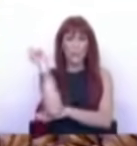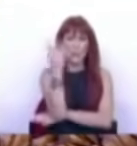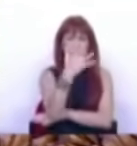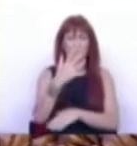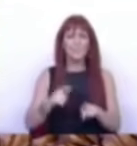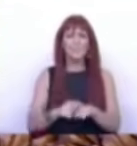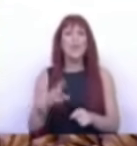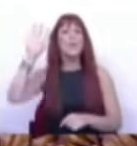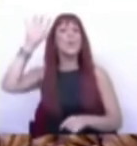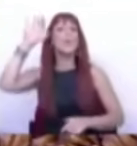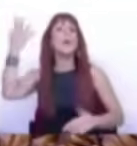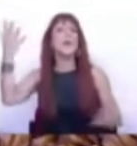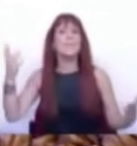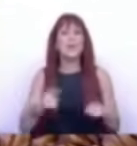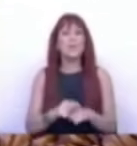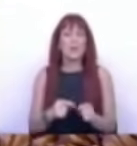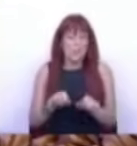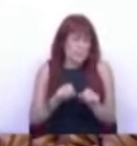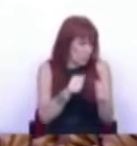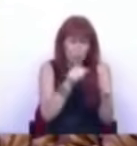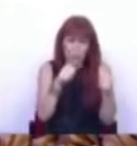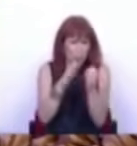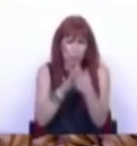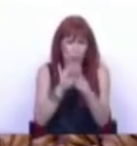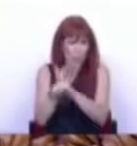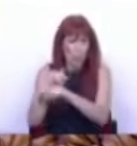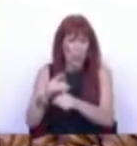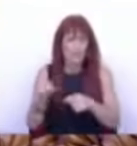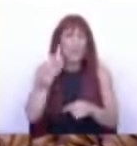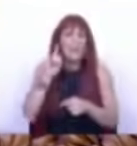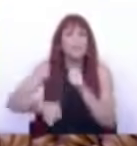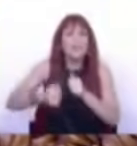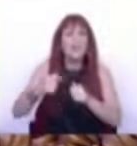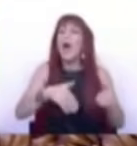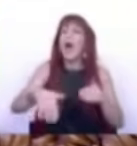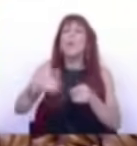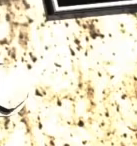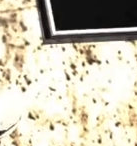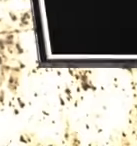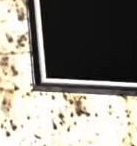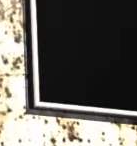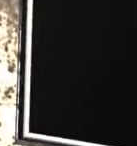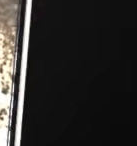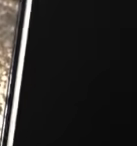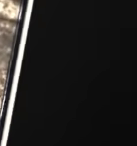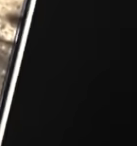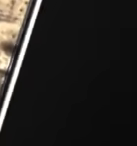Claro. No clima, como em tudo são as alterações climáticas o que conta é para onde vai o dinheiro.